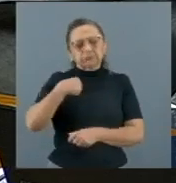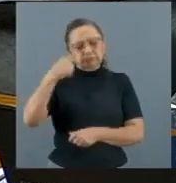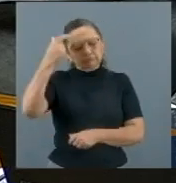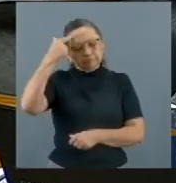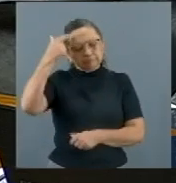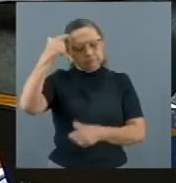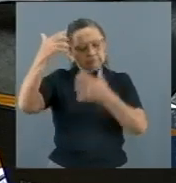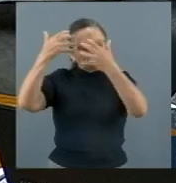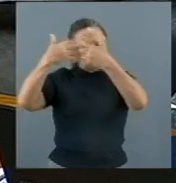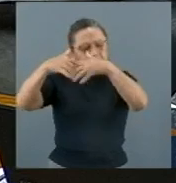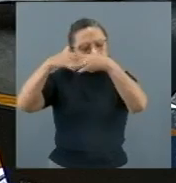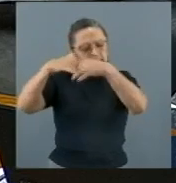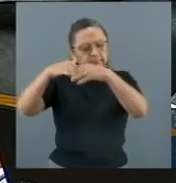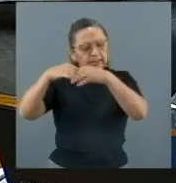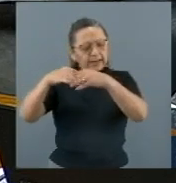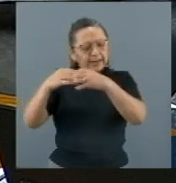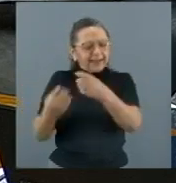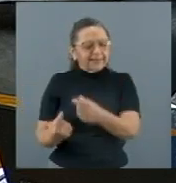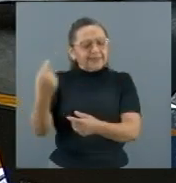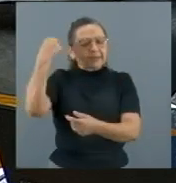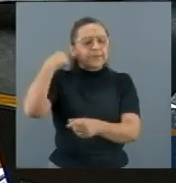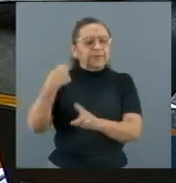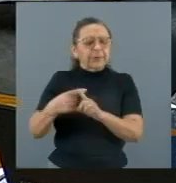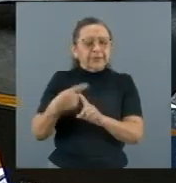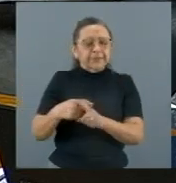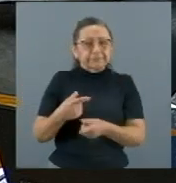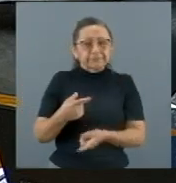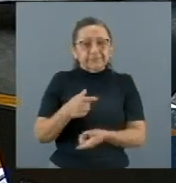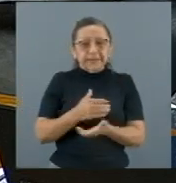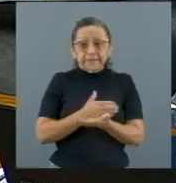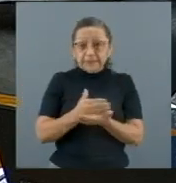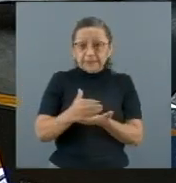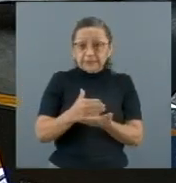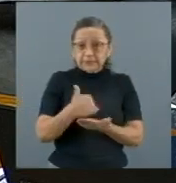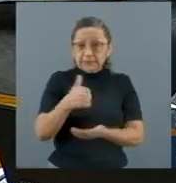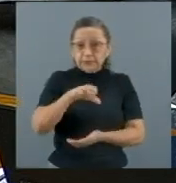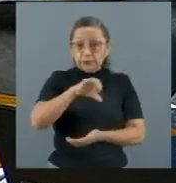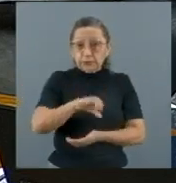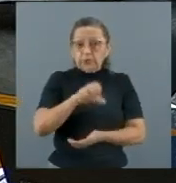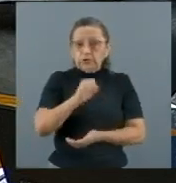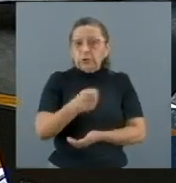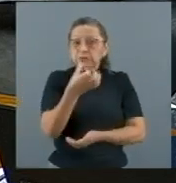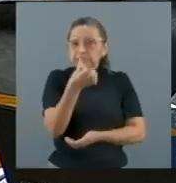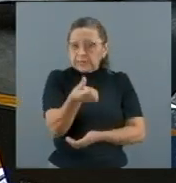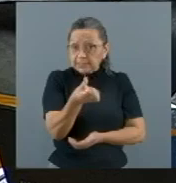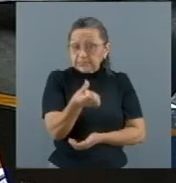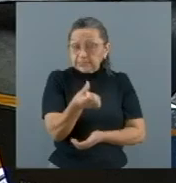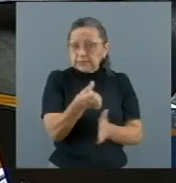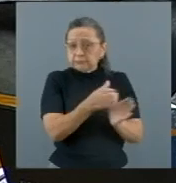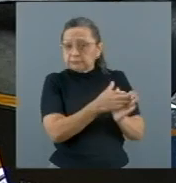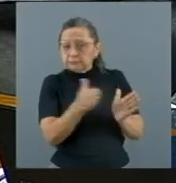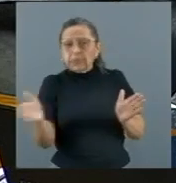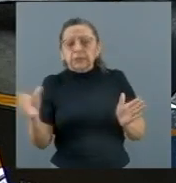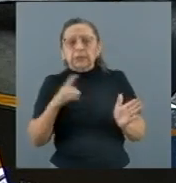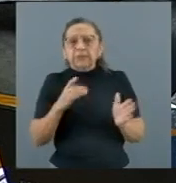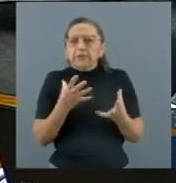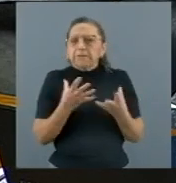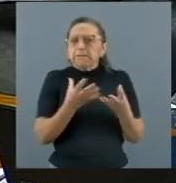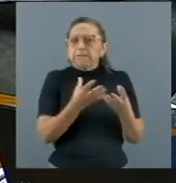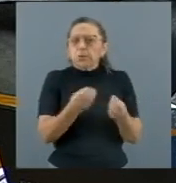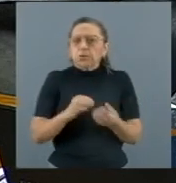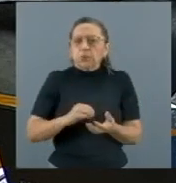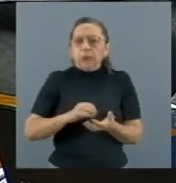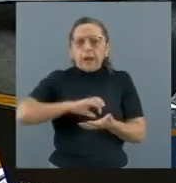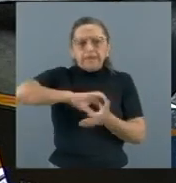momento, porque a partir de 86 nós tivemos uma pulverização de partidos políticos, até como uma espécie